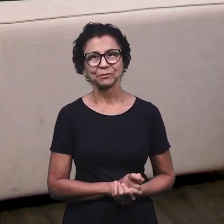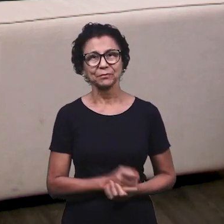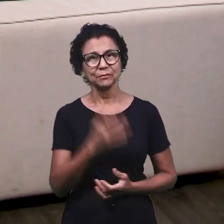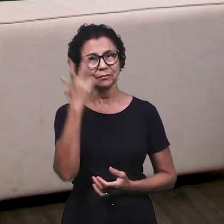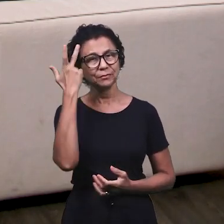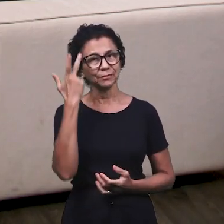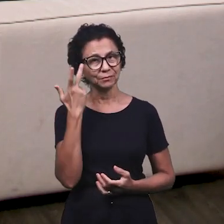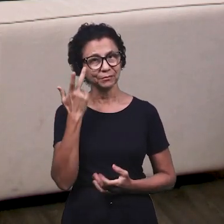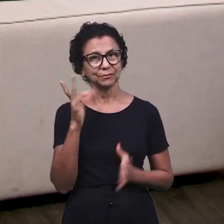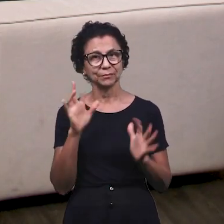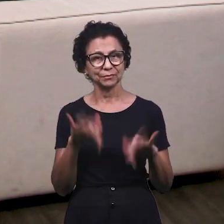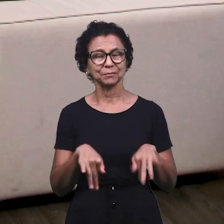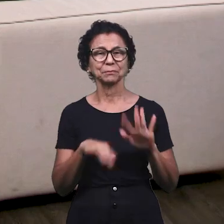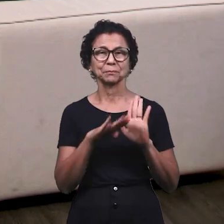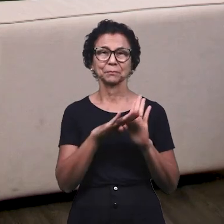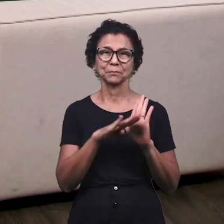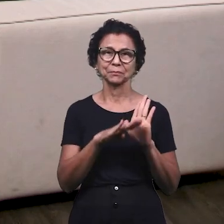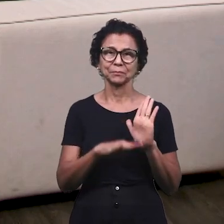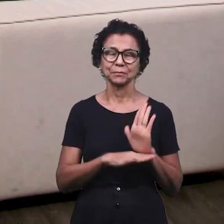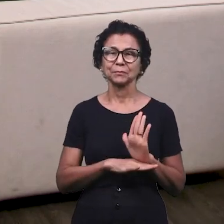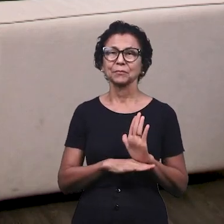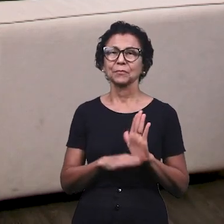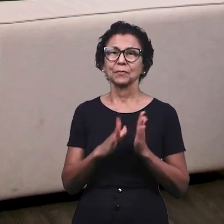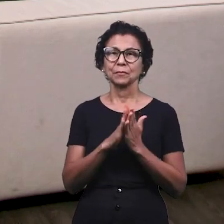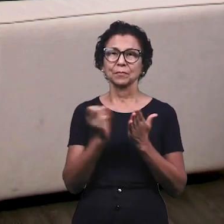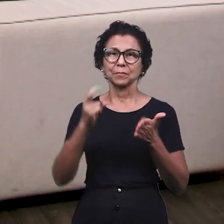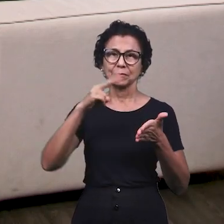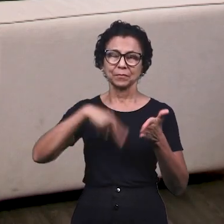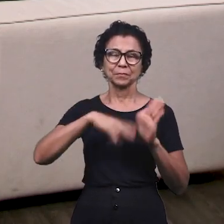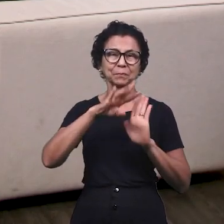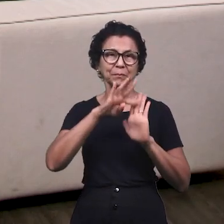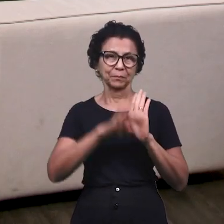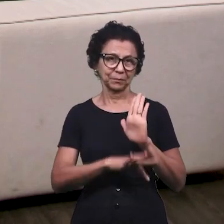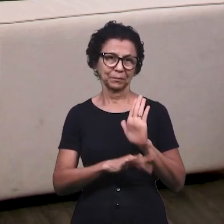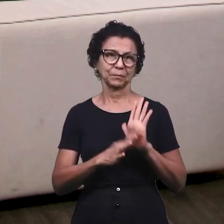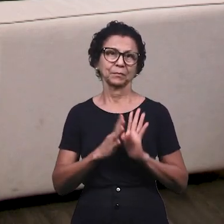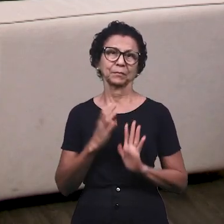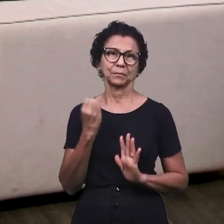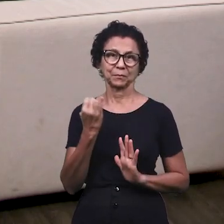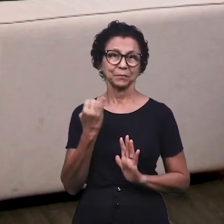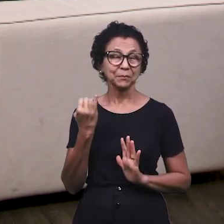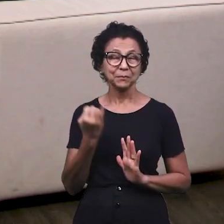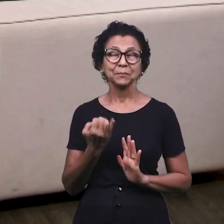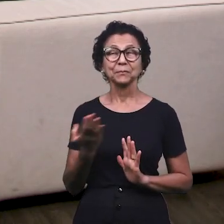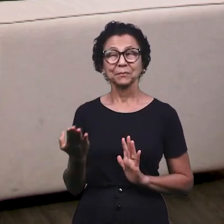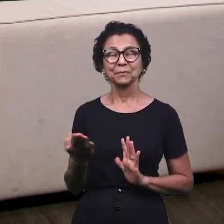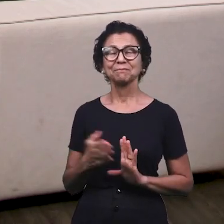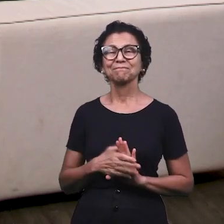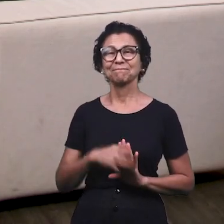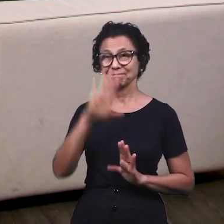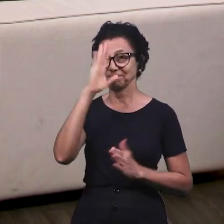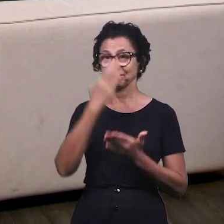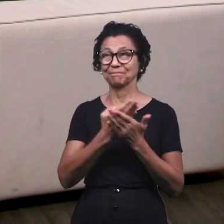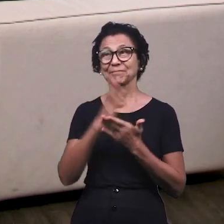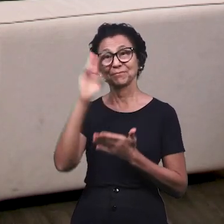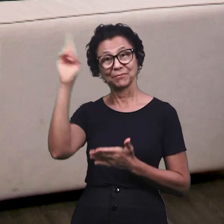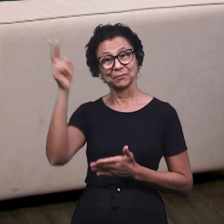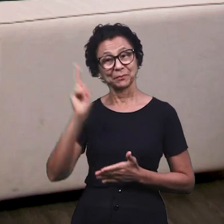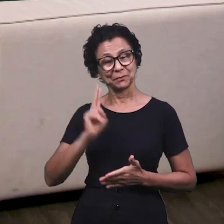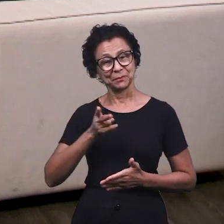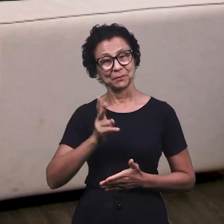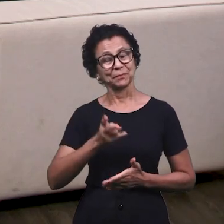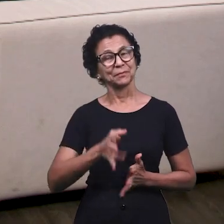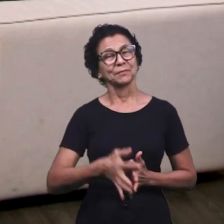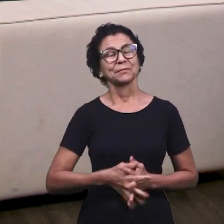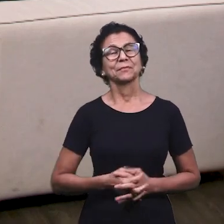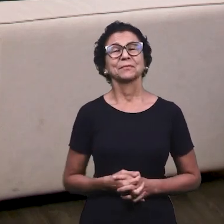final de programa aqui, nós deixamos um texto da Palavra de Deus, importante para nós, confiamos no Senhor, não